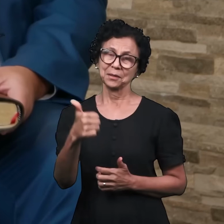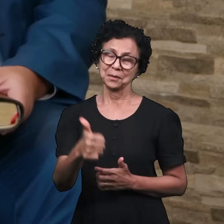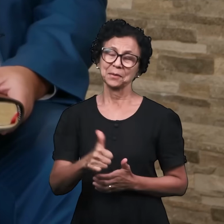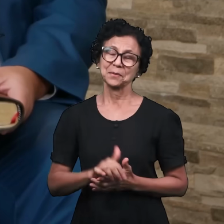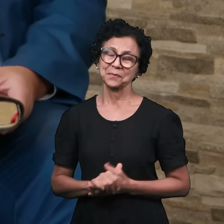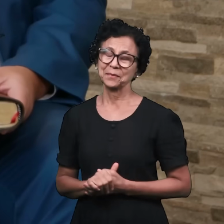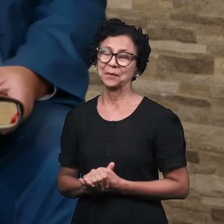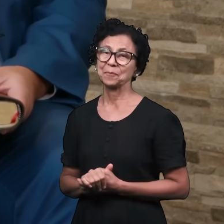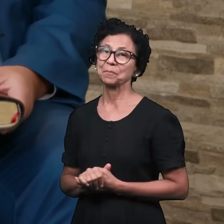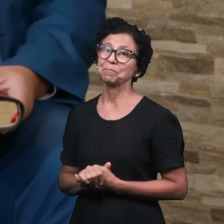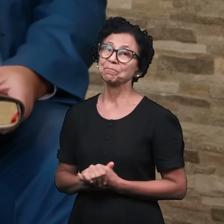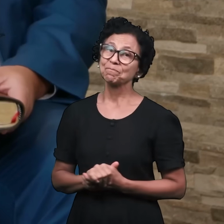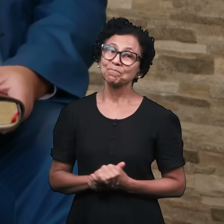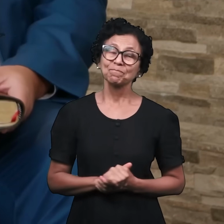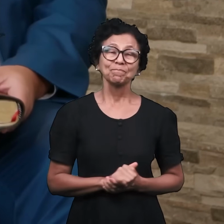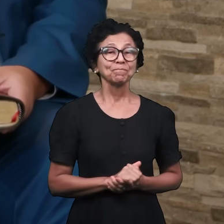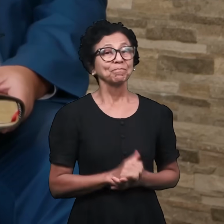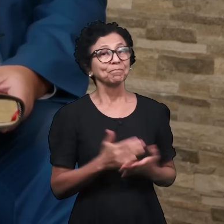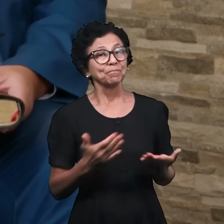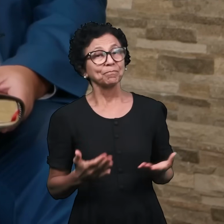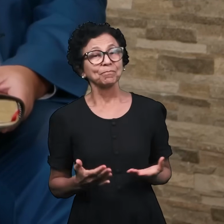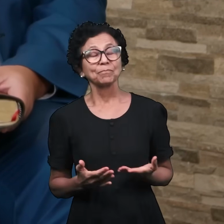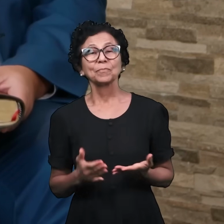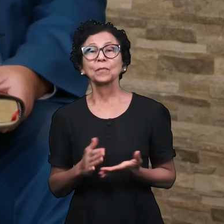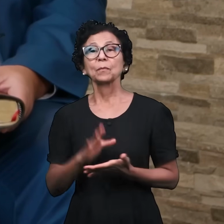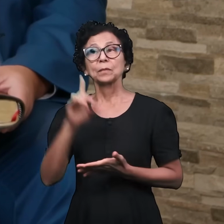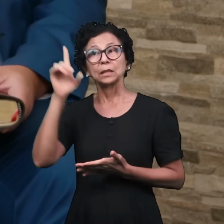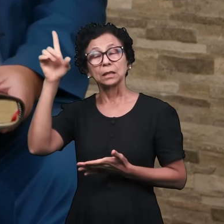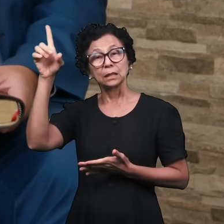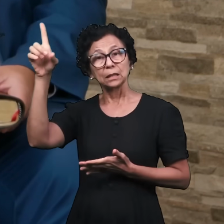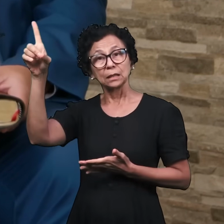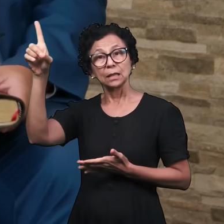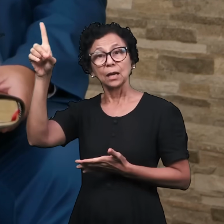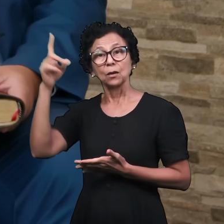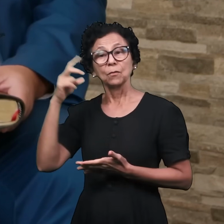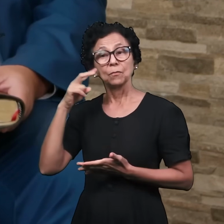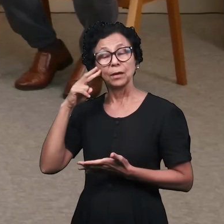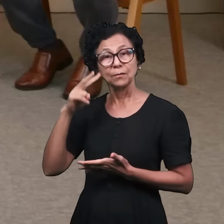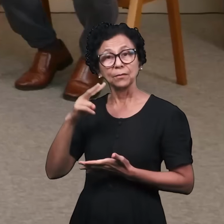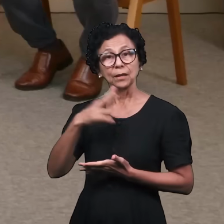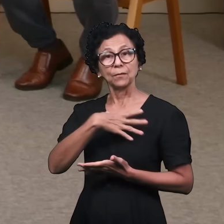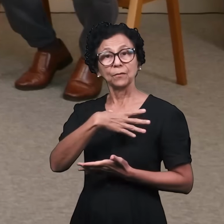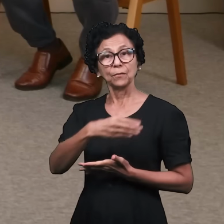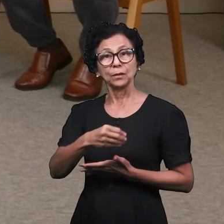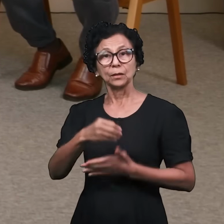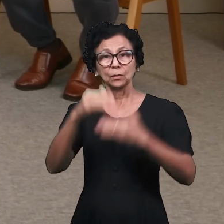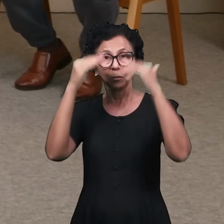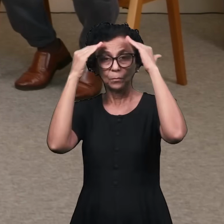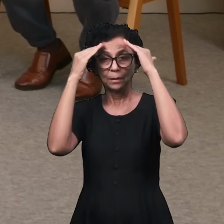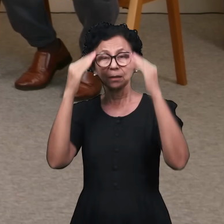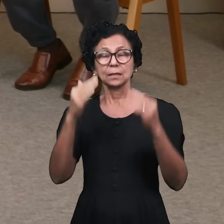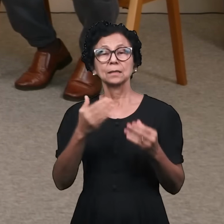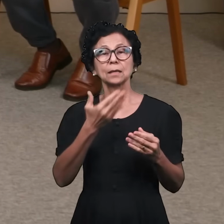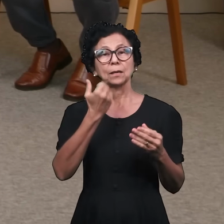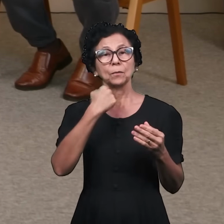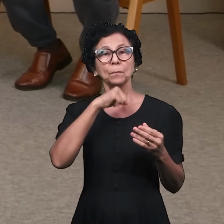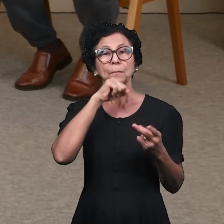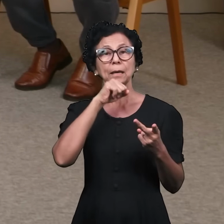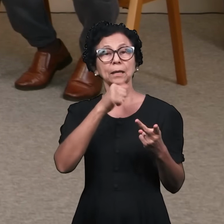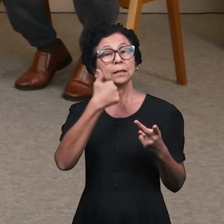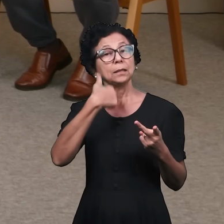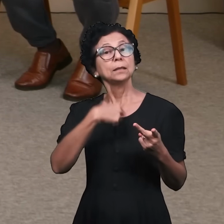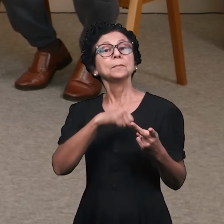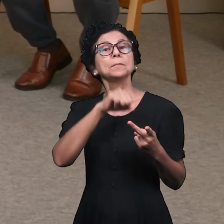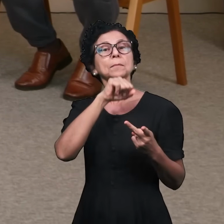pai, pela obediência à mãe, Deus vai honrar porque está na sua palavra, e aqui há um mistério.